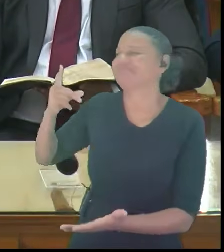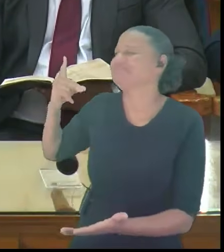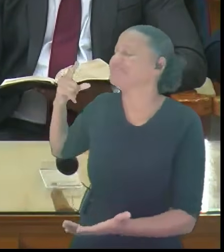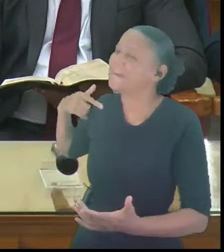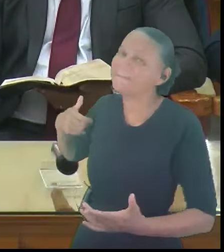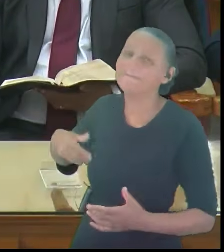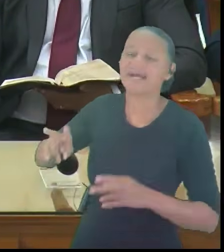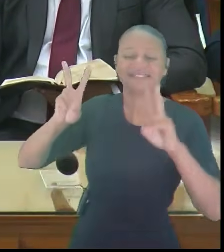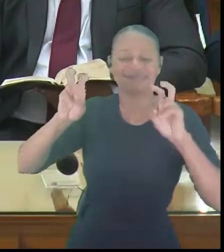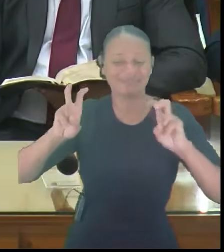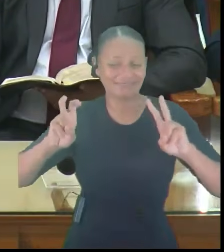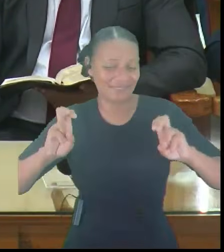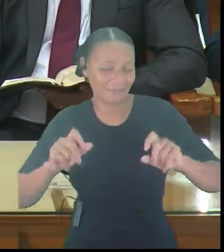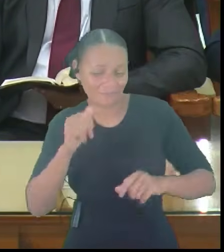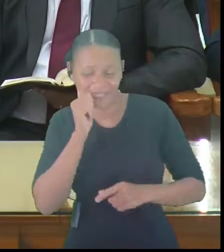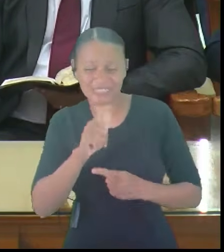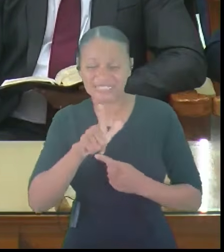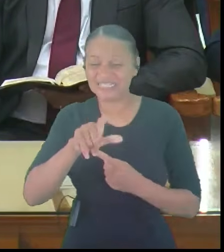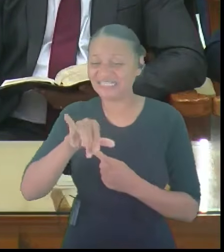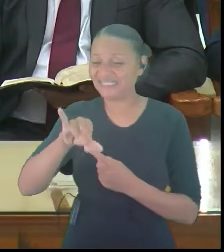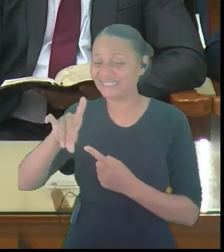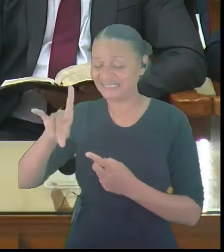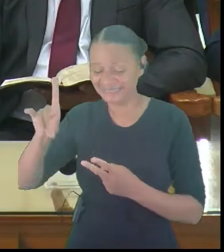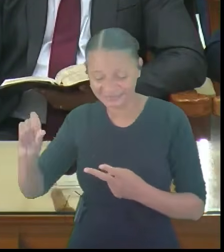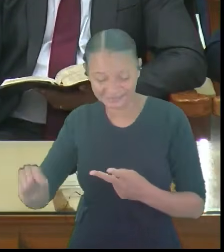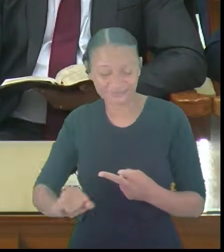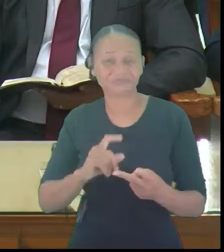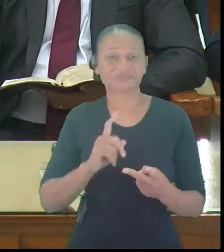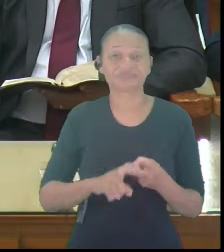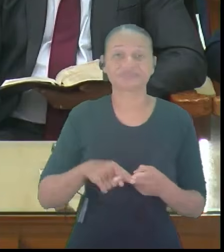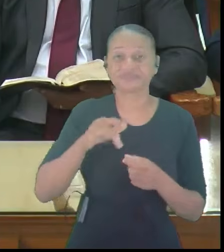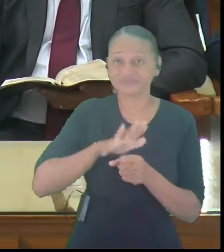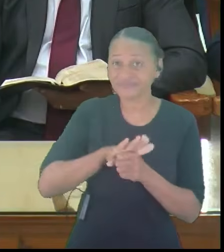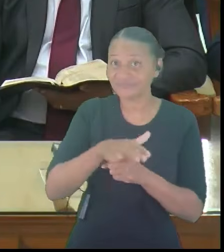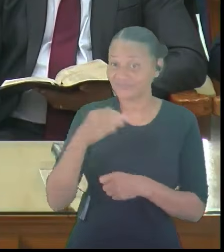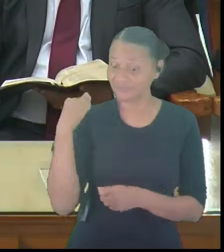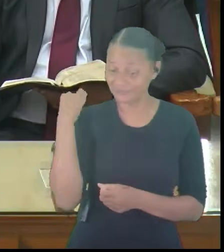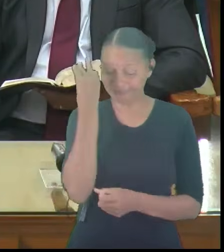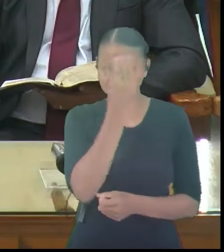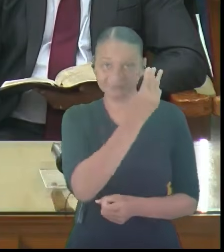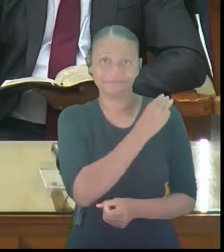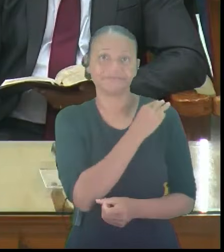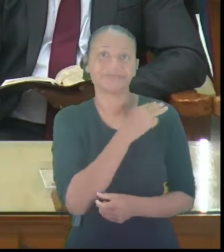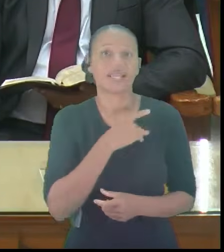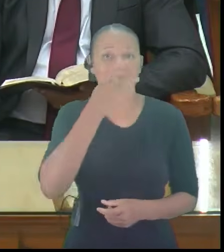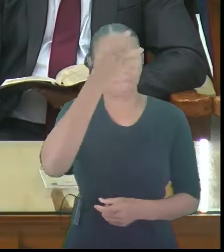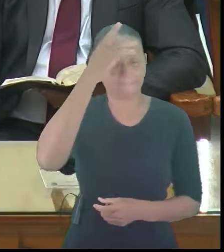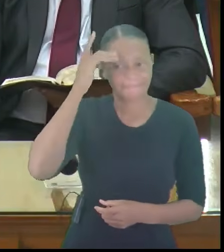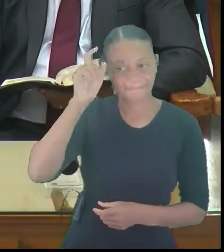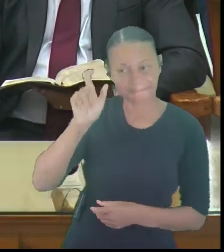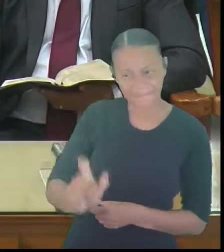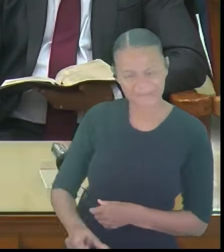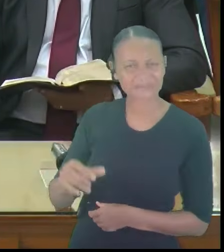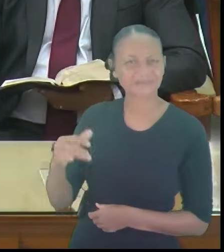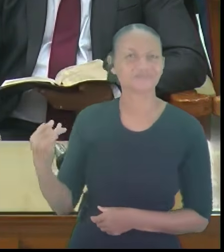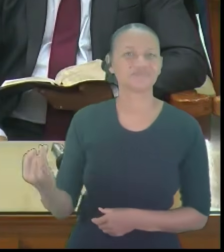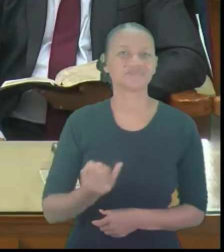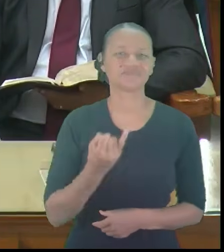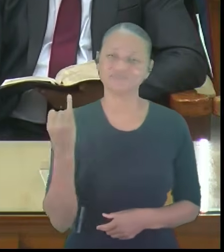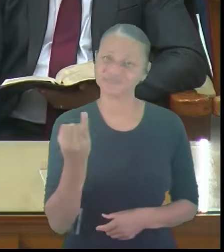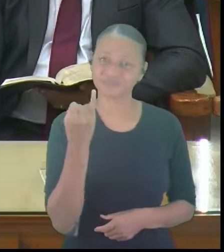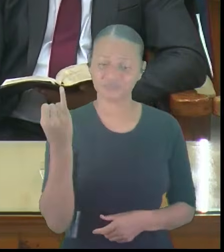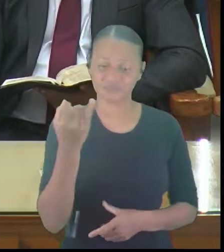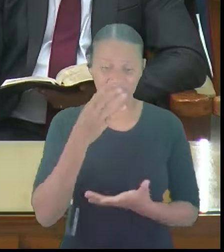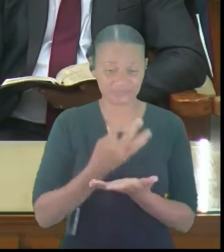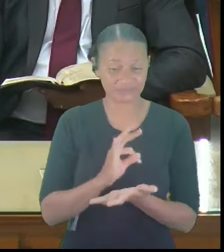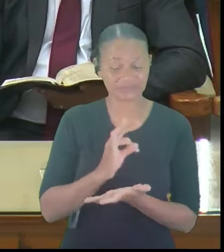Bíblia fala de Lídia. Primeiro a Bíblia fala da Virgem Maria, que é a pessoa de grande importância na